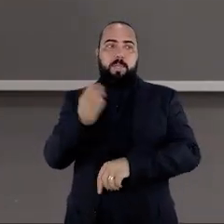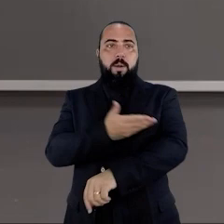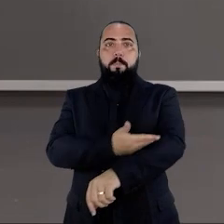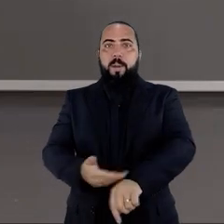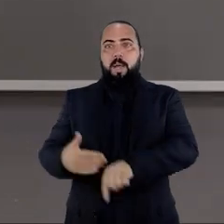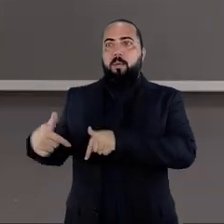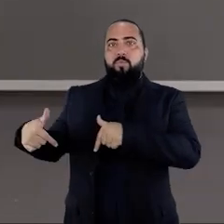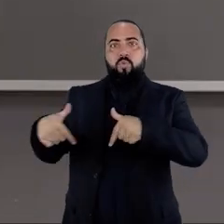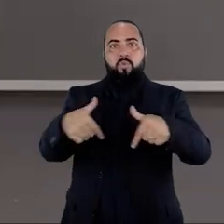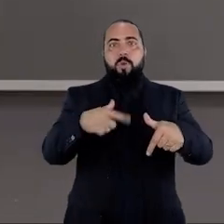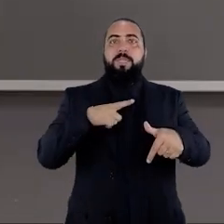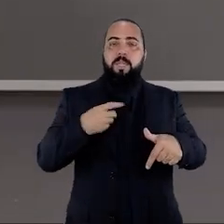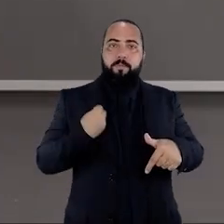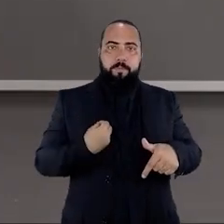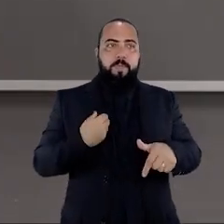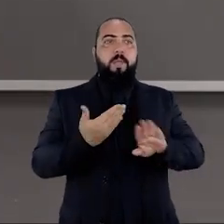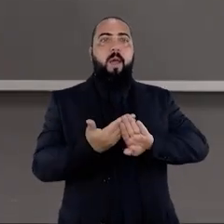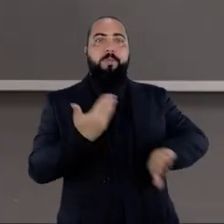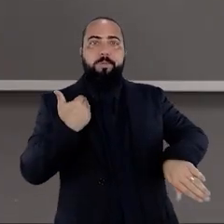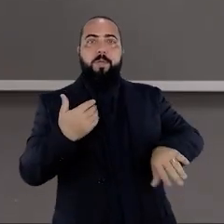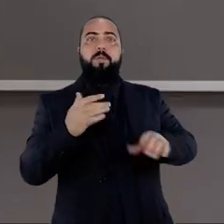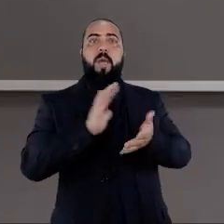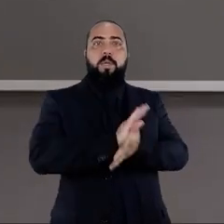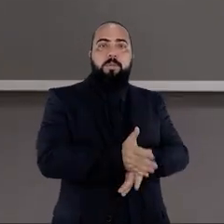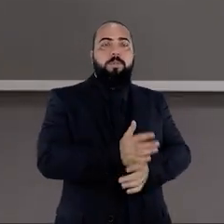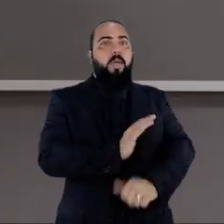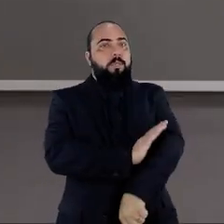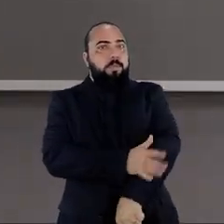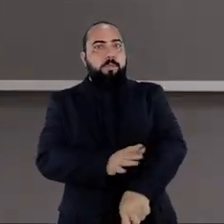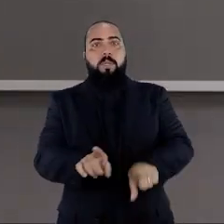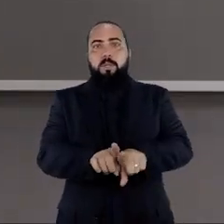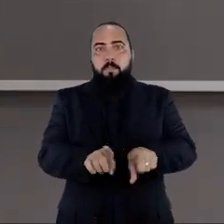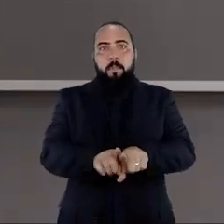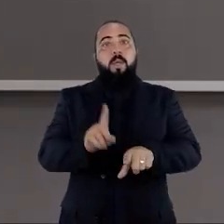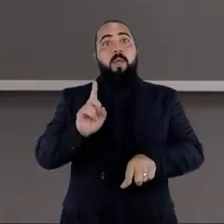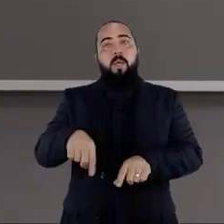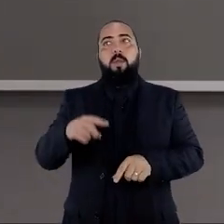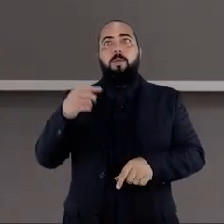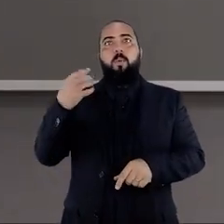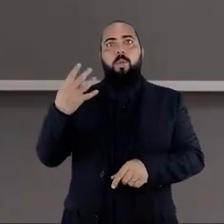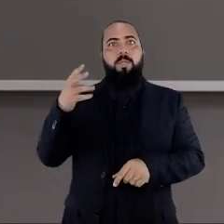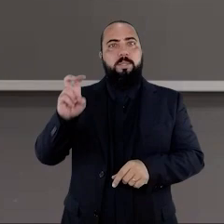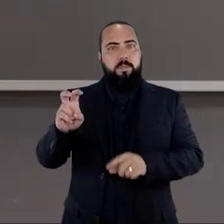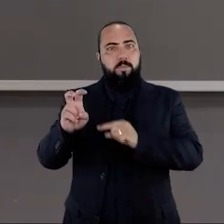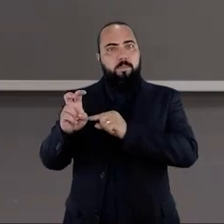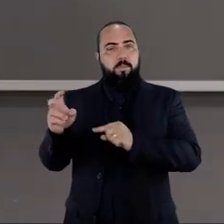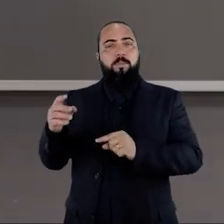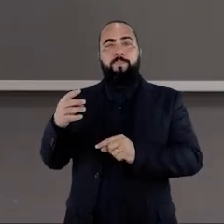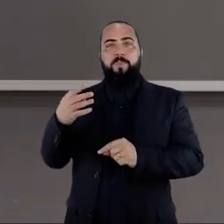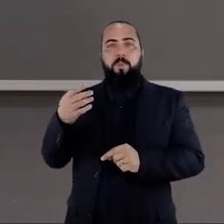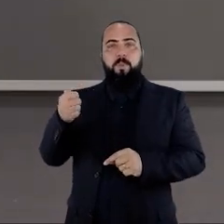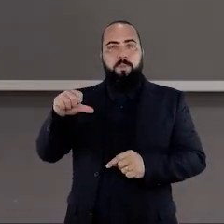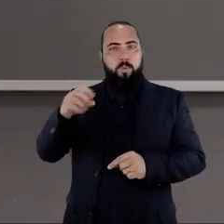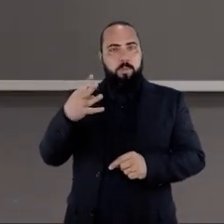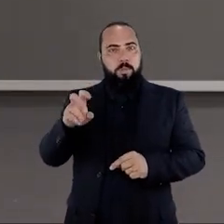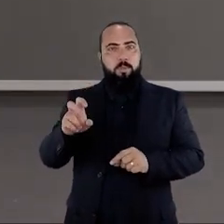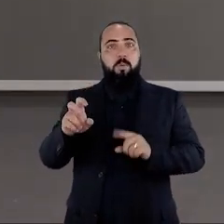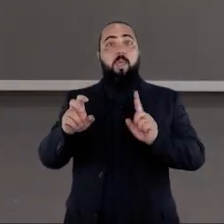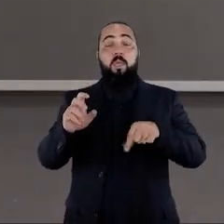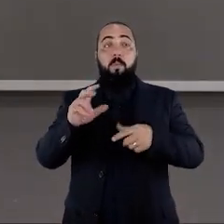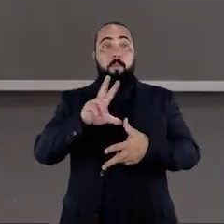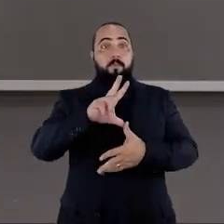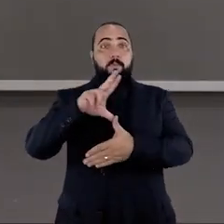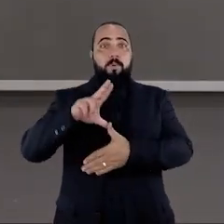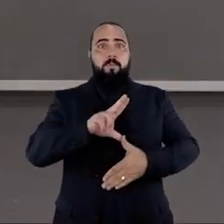teve atitudes excludentes, elitistas e racistas. Em 1945, quando ela vê que as pessoas da América Latina,